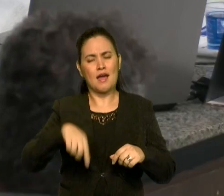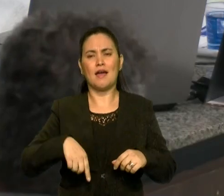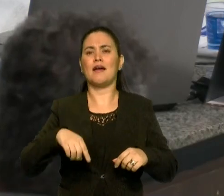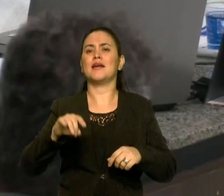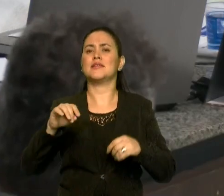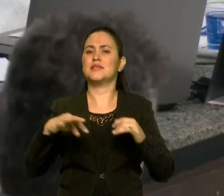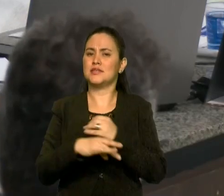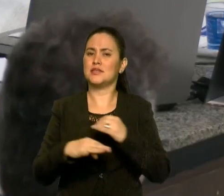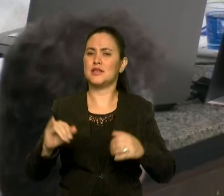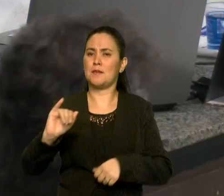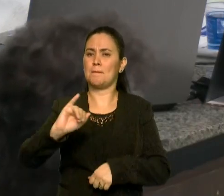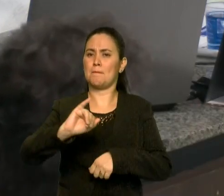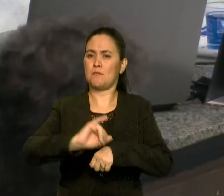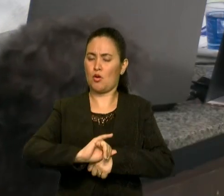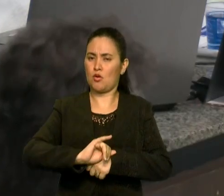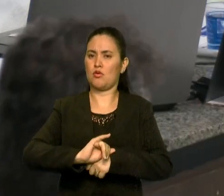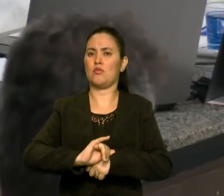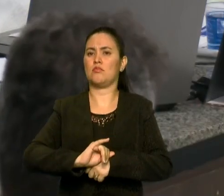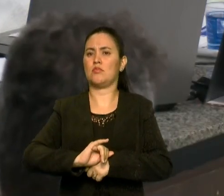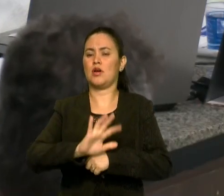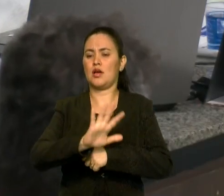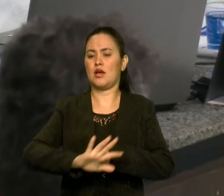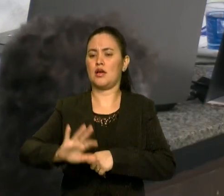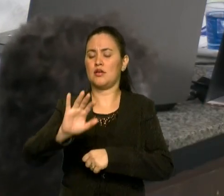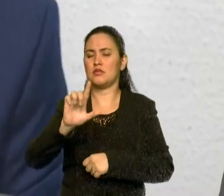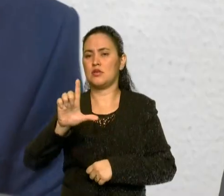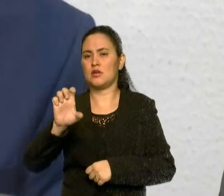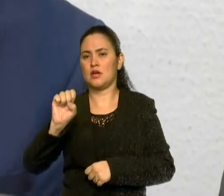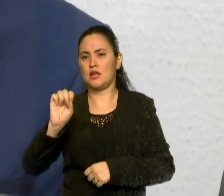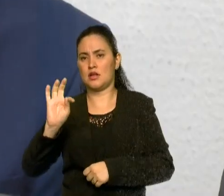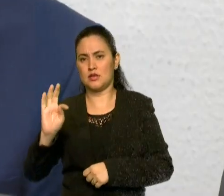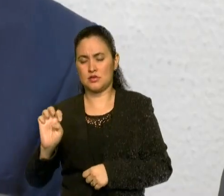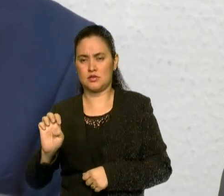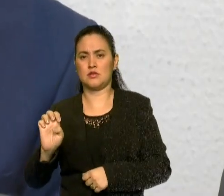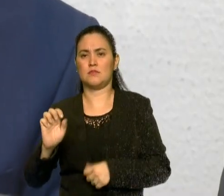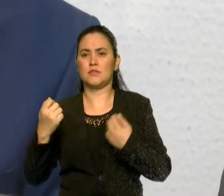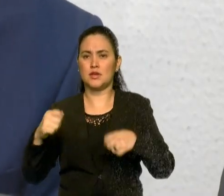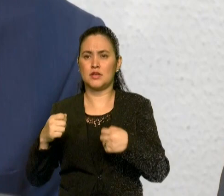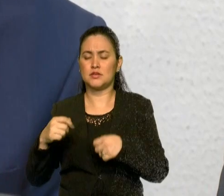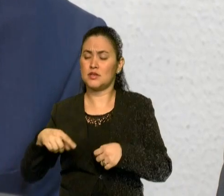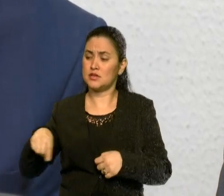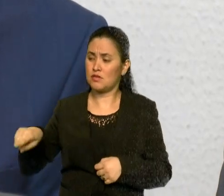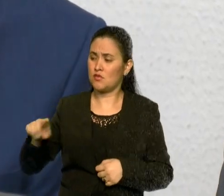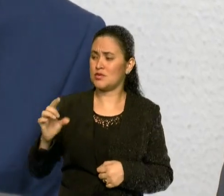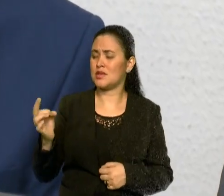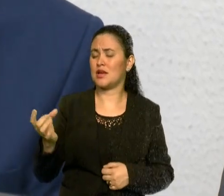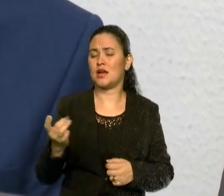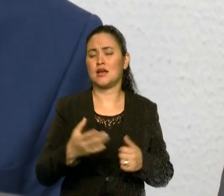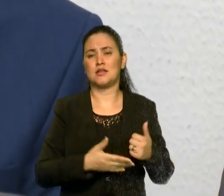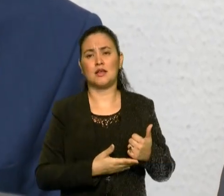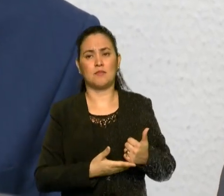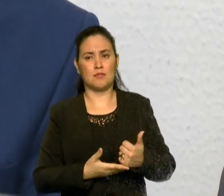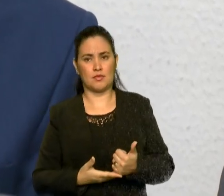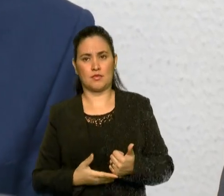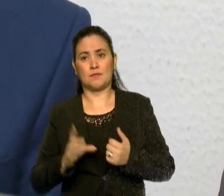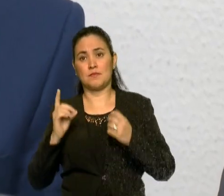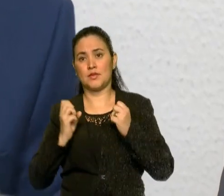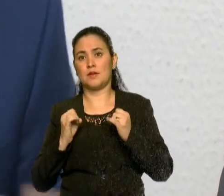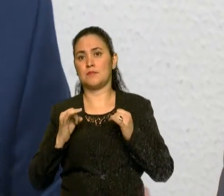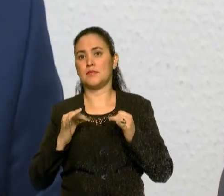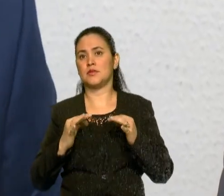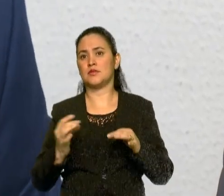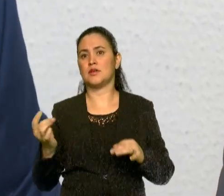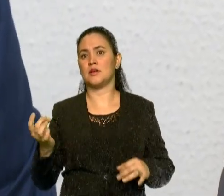maranhense, nós precisamos ter a certeza do apoio de cada um dos senhores. Que Deus possa abençoar a vida de cada um dos deputados que aqui estão